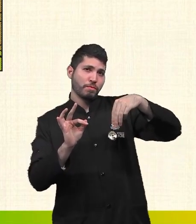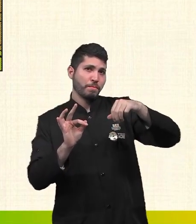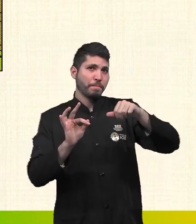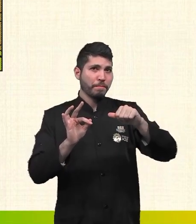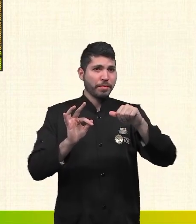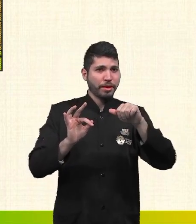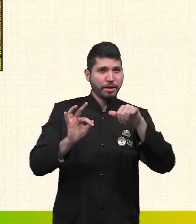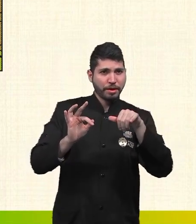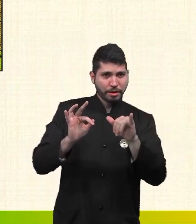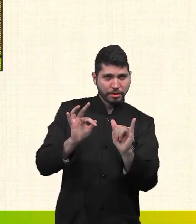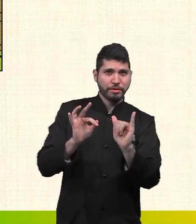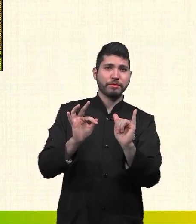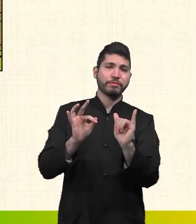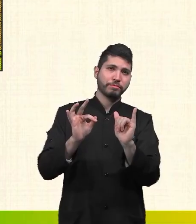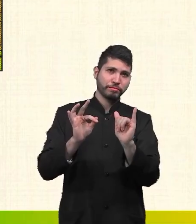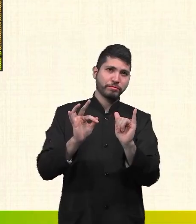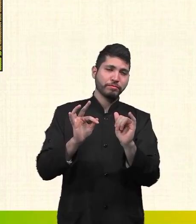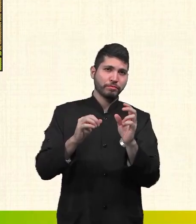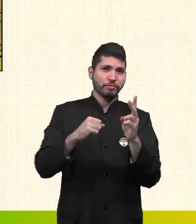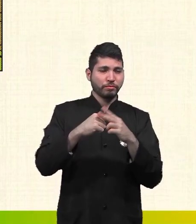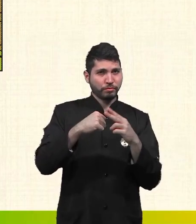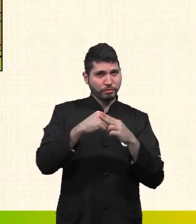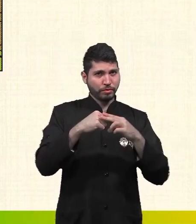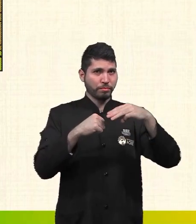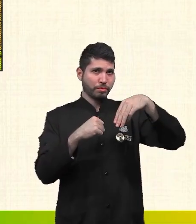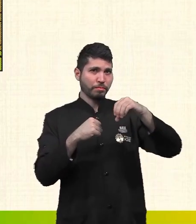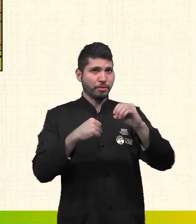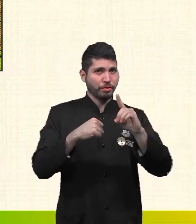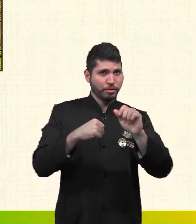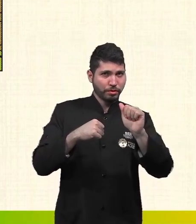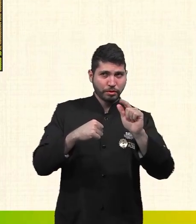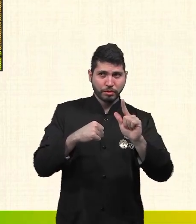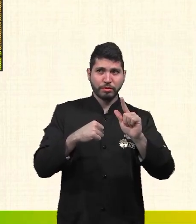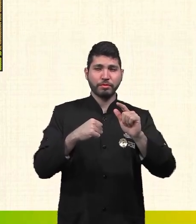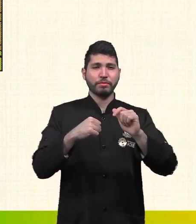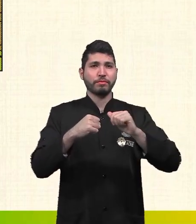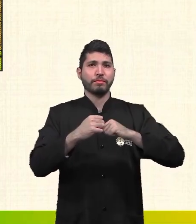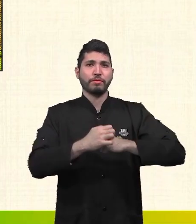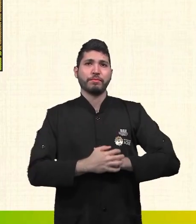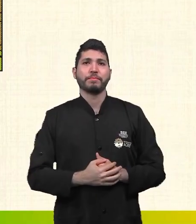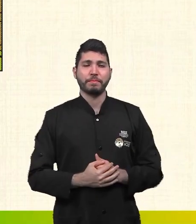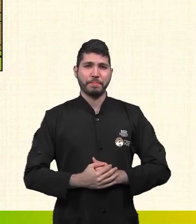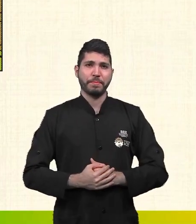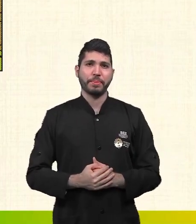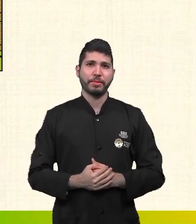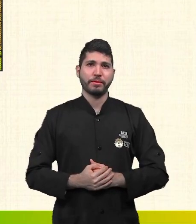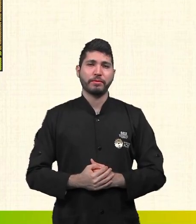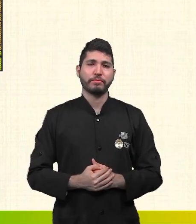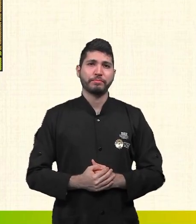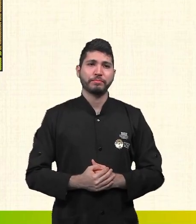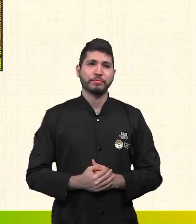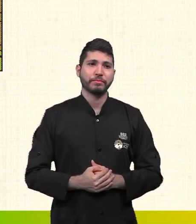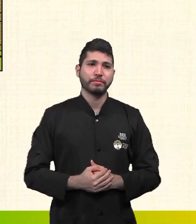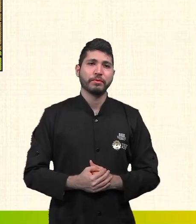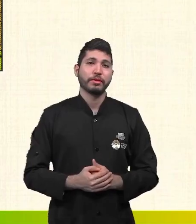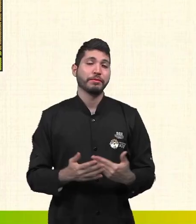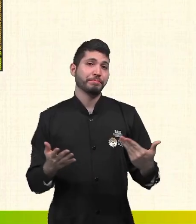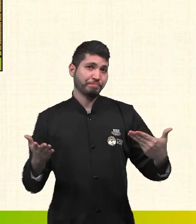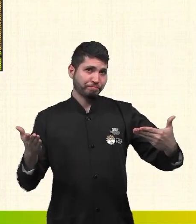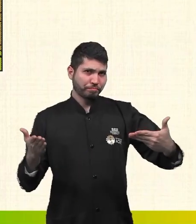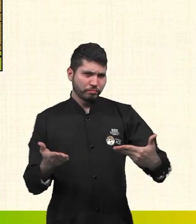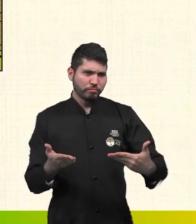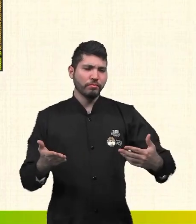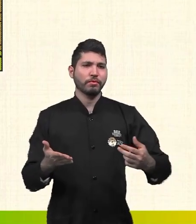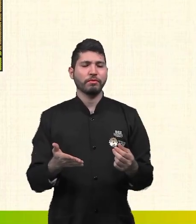aí, nesse caso, vamos para as alternativas e ver o que é que essa questão, no caso essa tirinha,